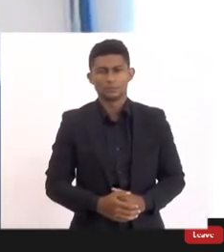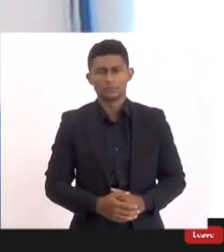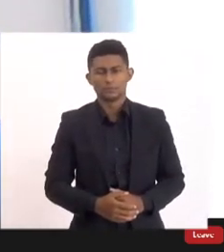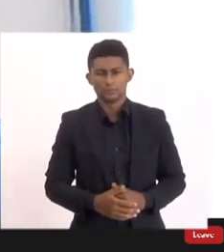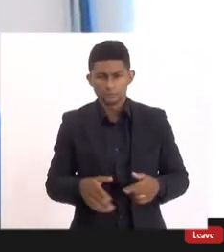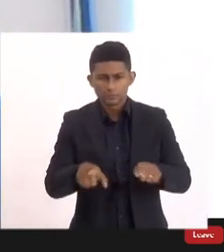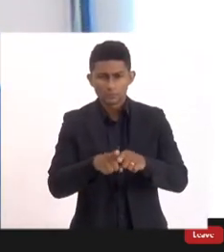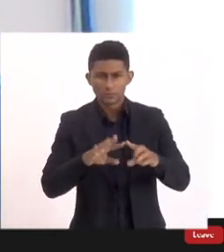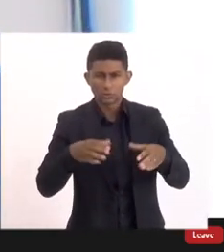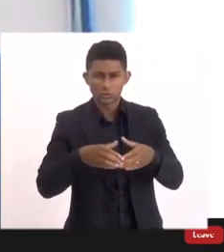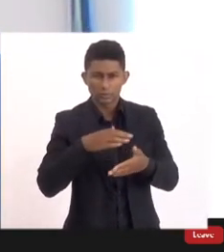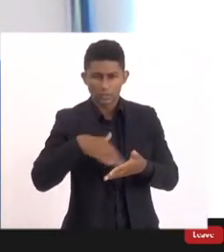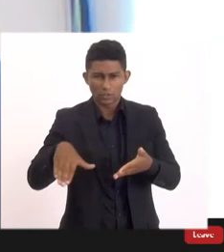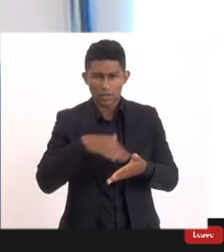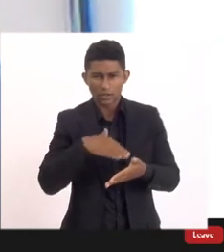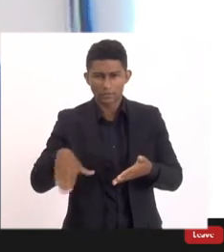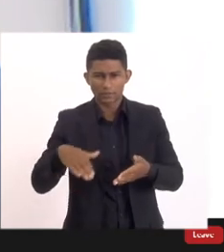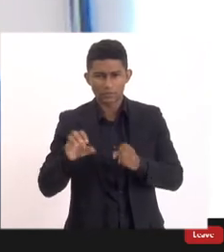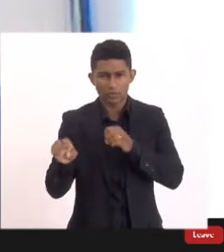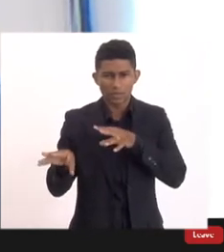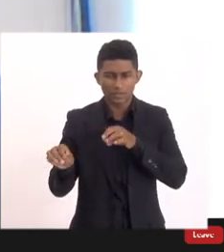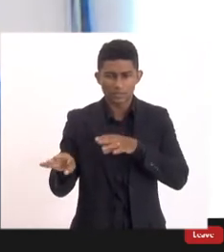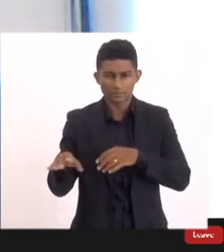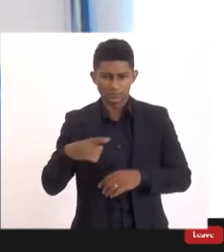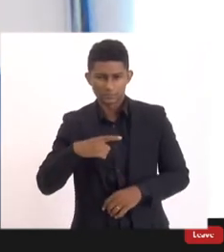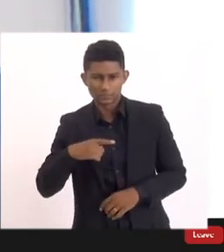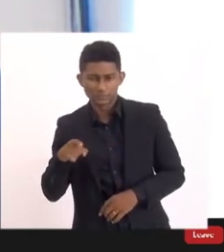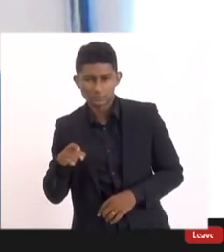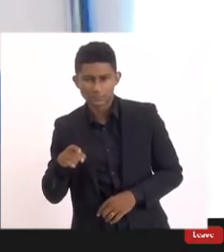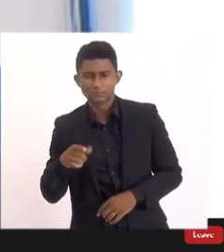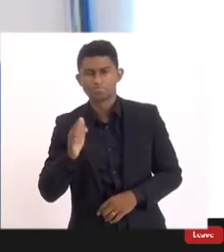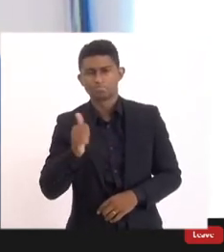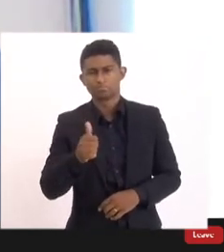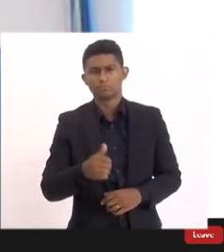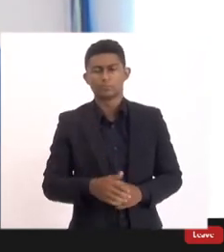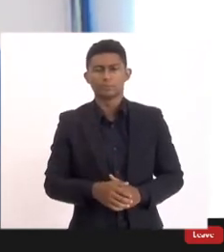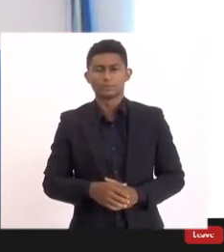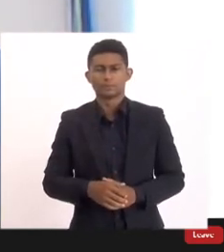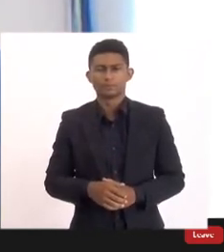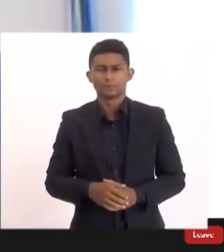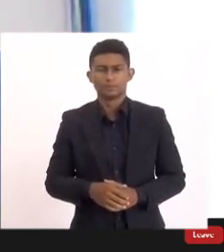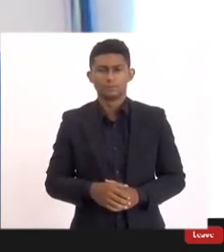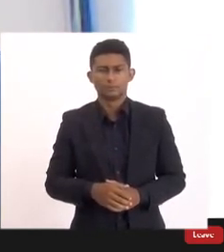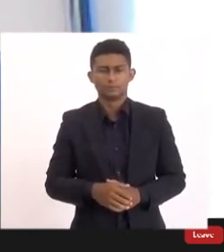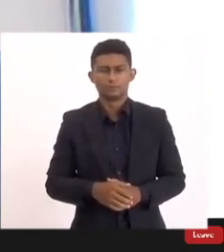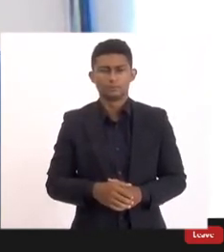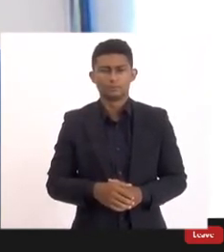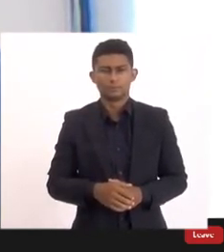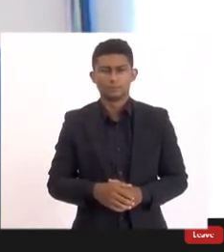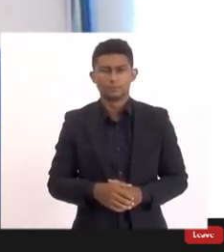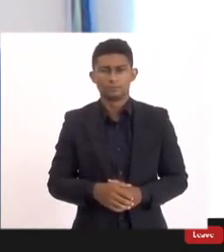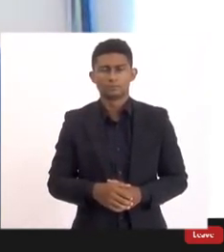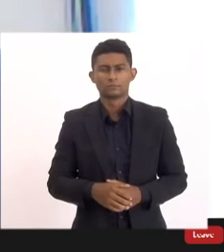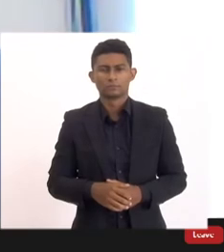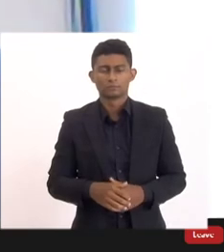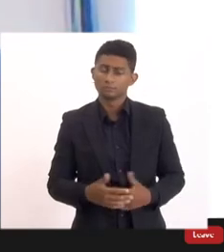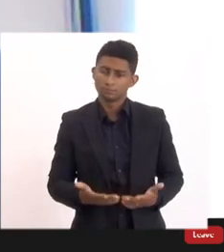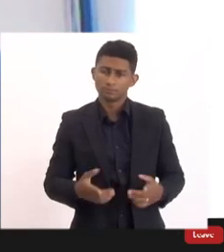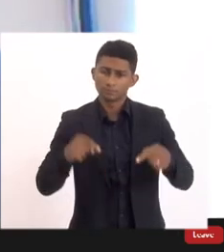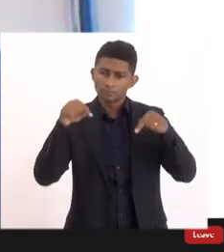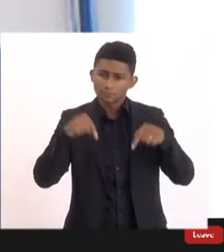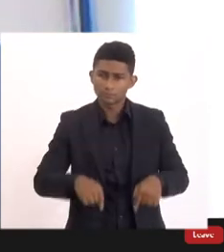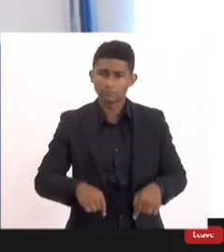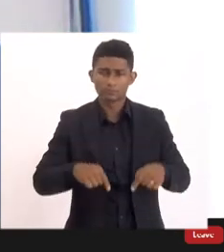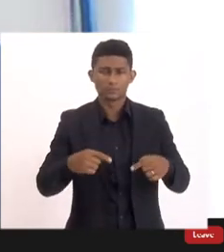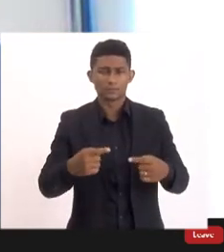da SEDUR que está toda aí também. Bom, acho que a gente conseguiu afunilar aqui ao longo do